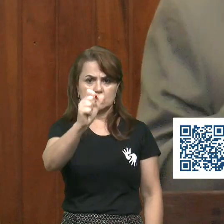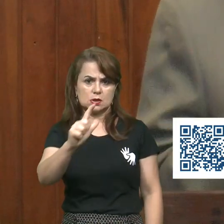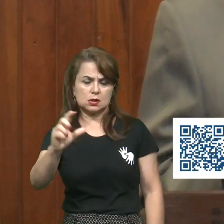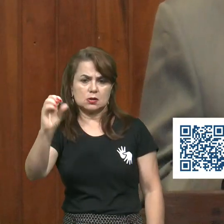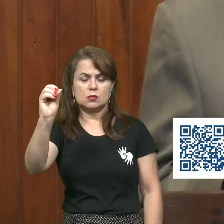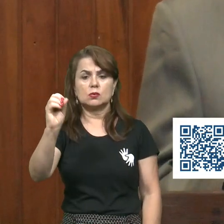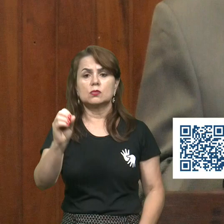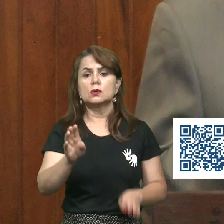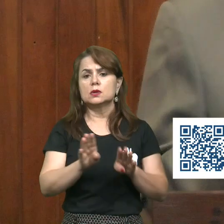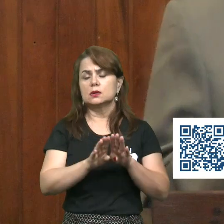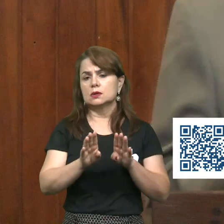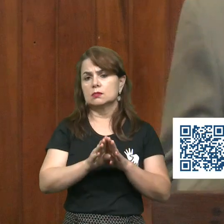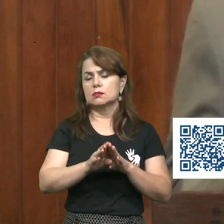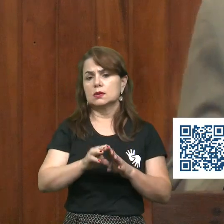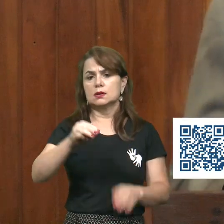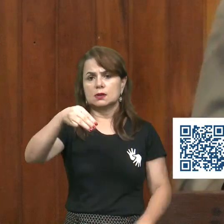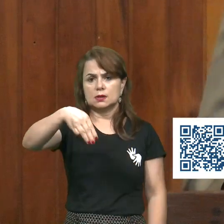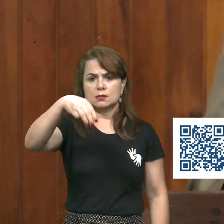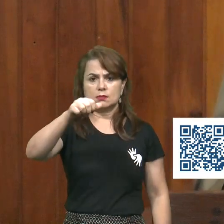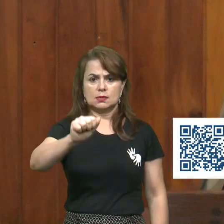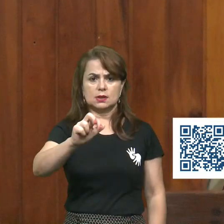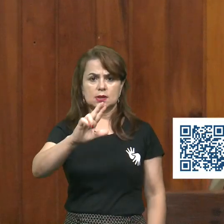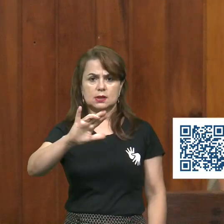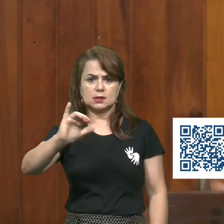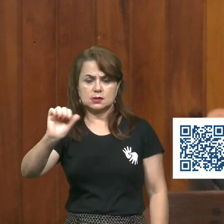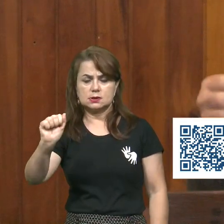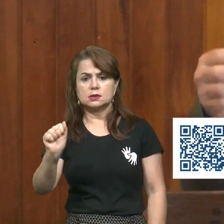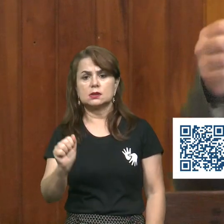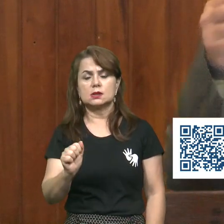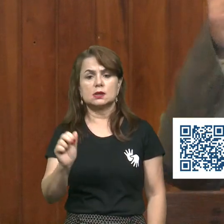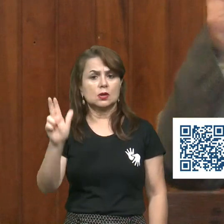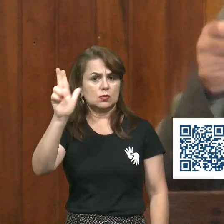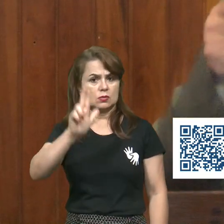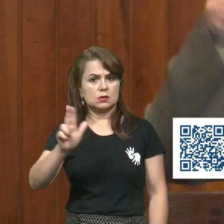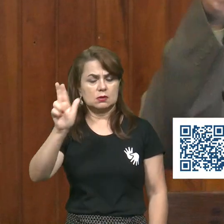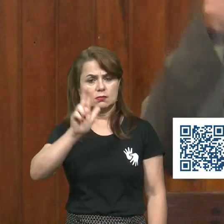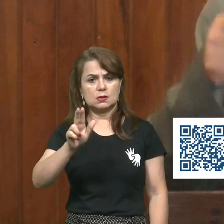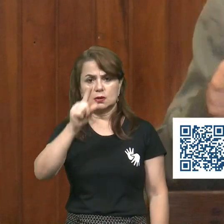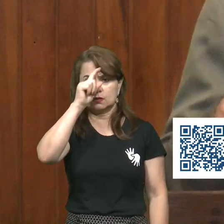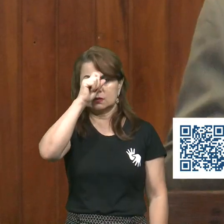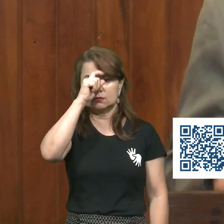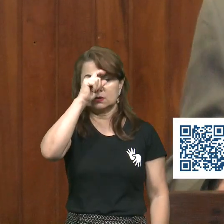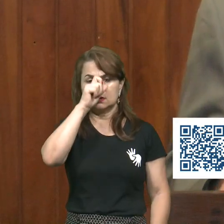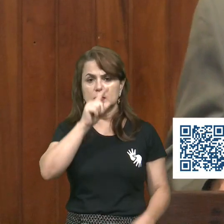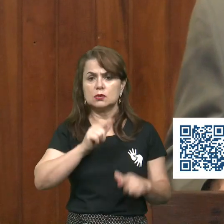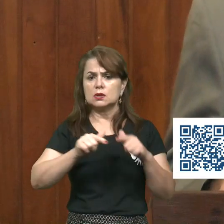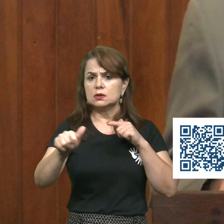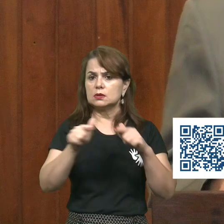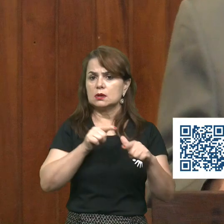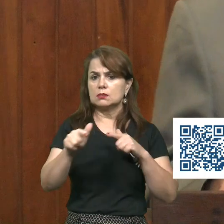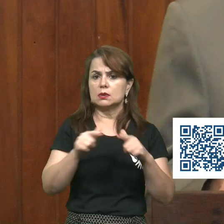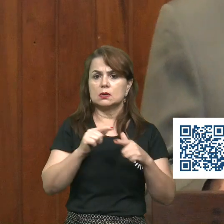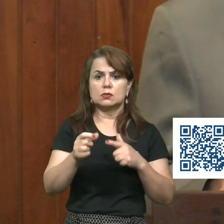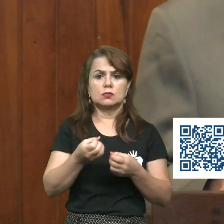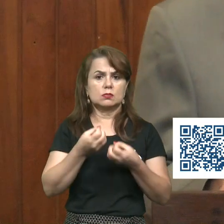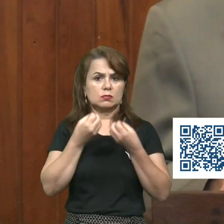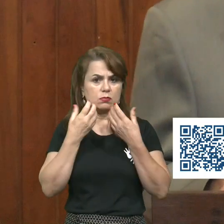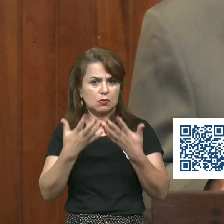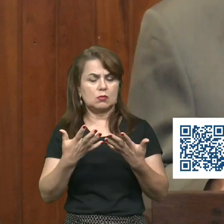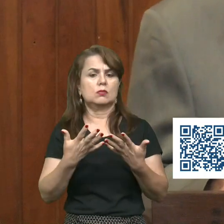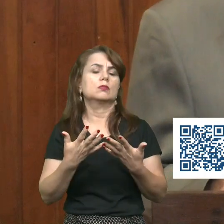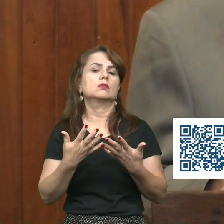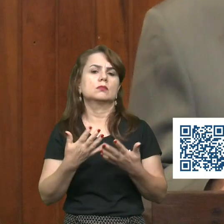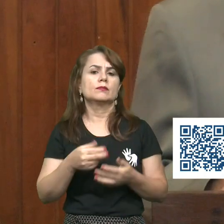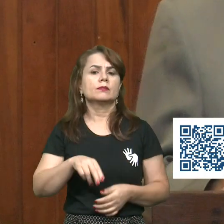do HBU, a Márcia Mesquita Serva, pelo trabalho que realizam ali